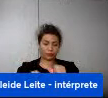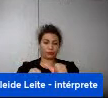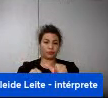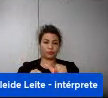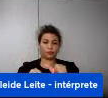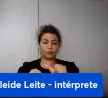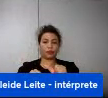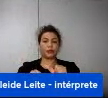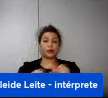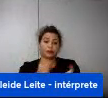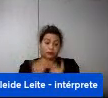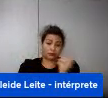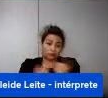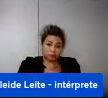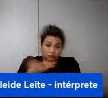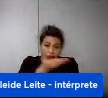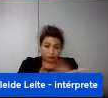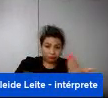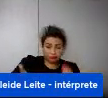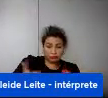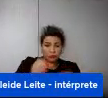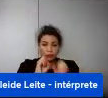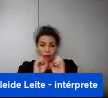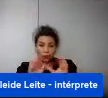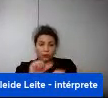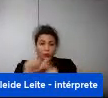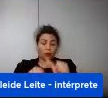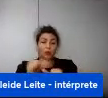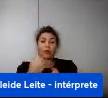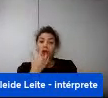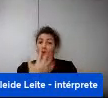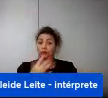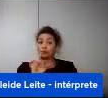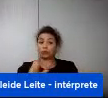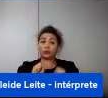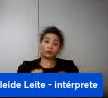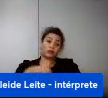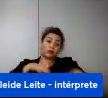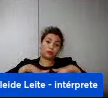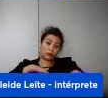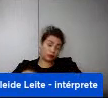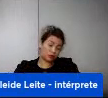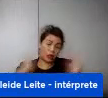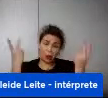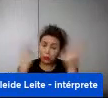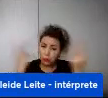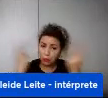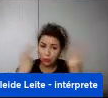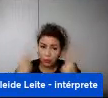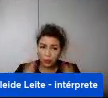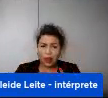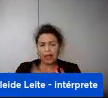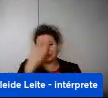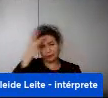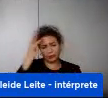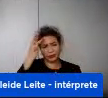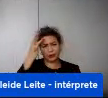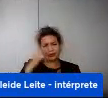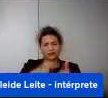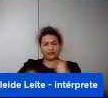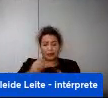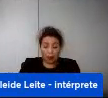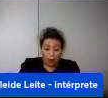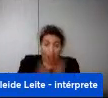aqui na dinâmica, né, da apresentação, eles só poderiam estar em movimento. Isso é muito comum, né? Os mágicos adoram utilizar nos